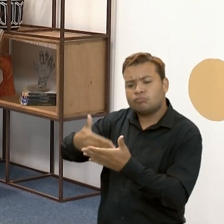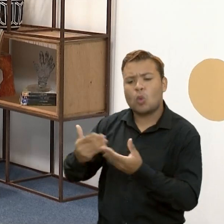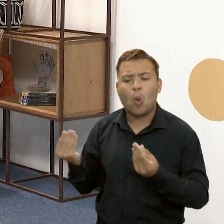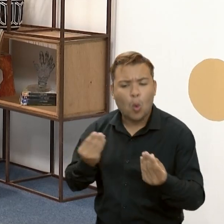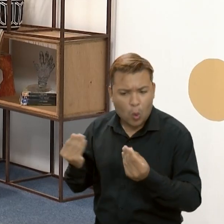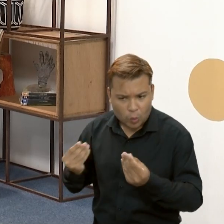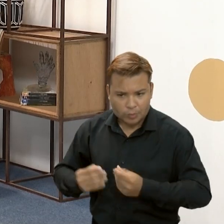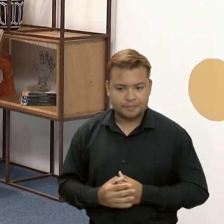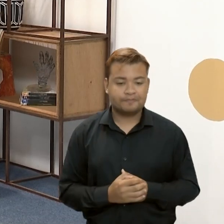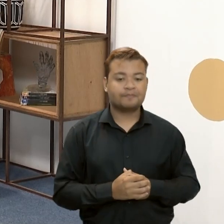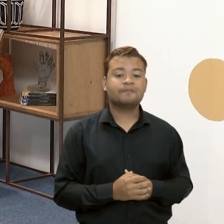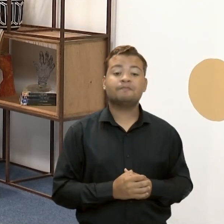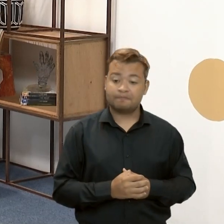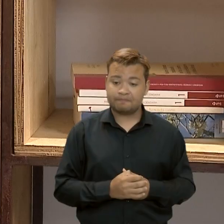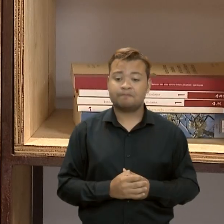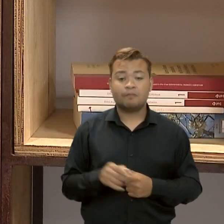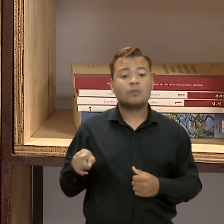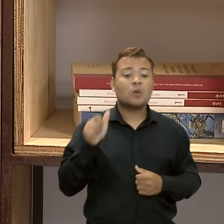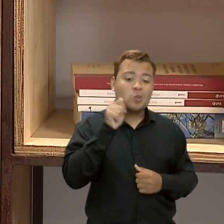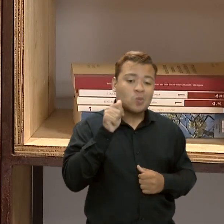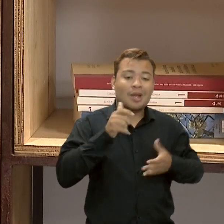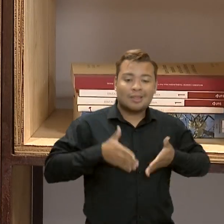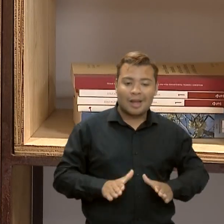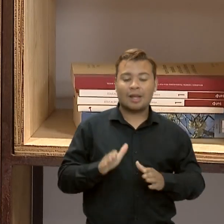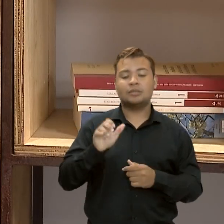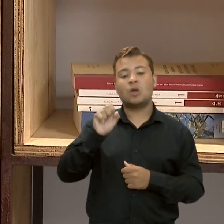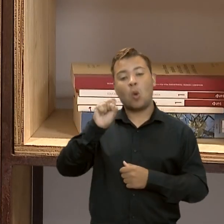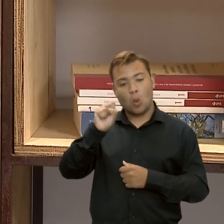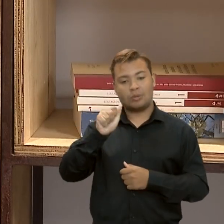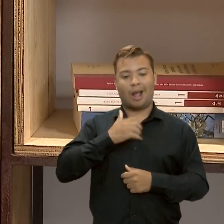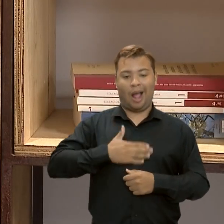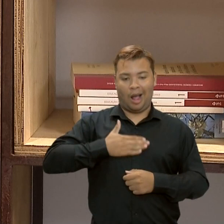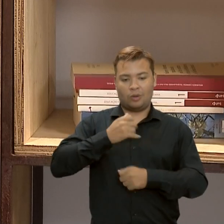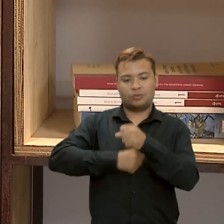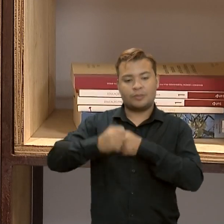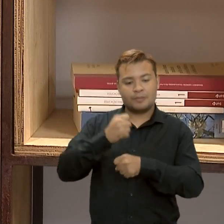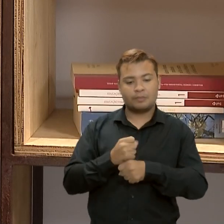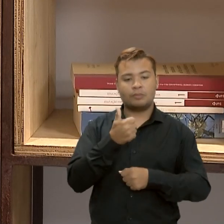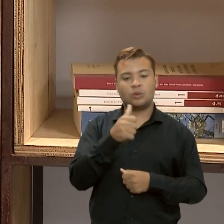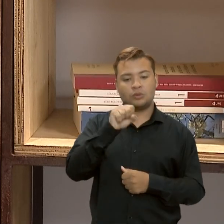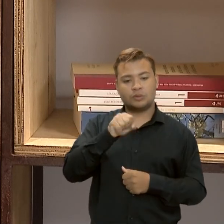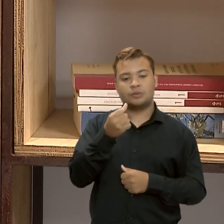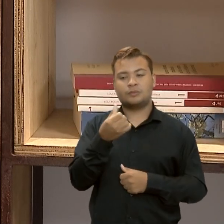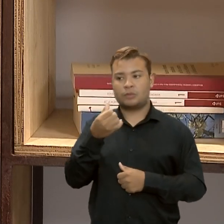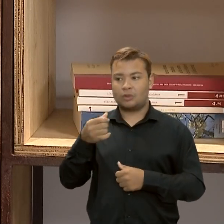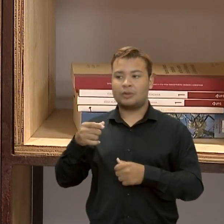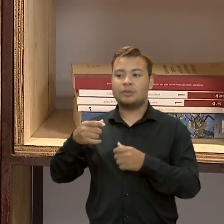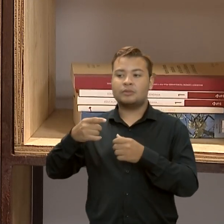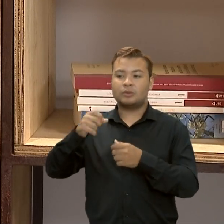A Leodegária, ela nasce em 8 de agosto de 1889, na cidade de Caldas